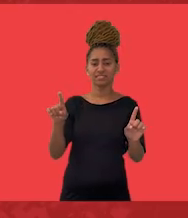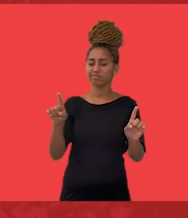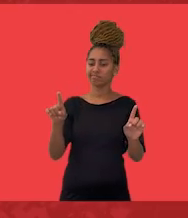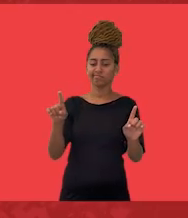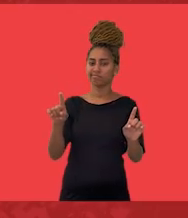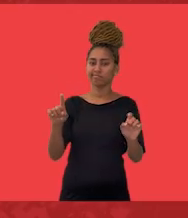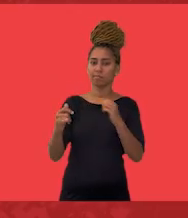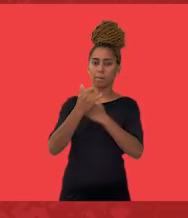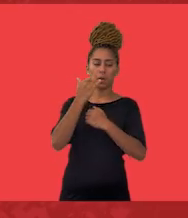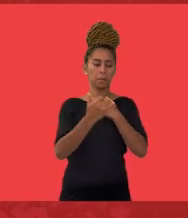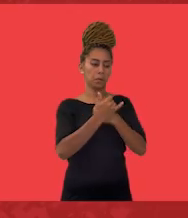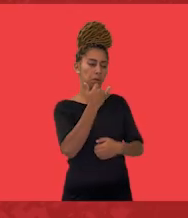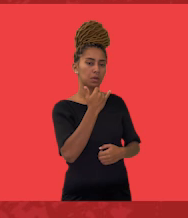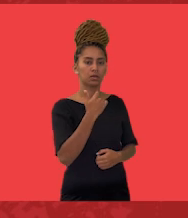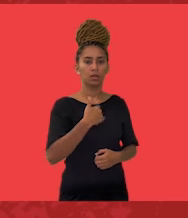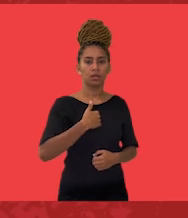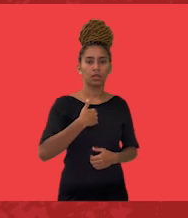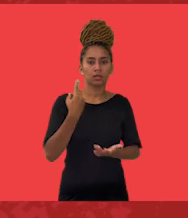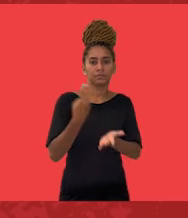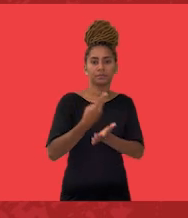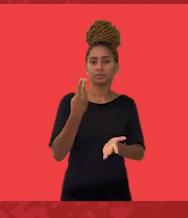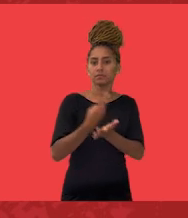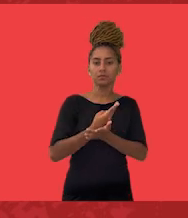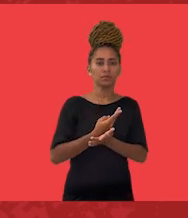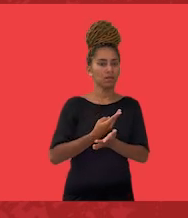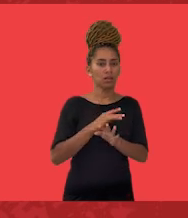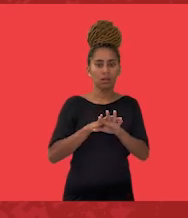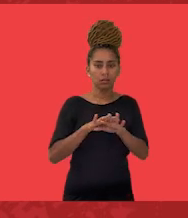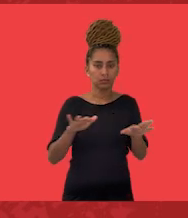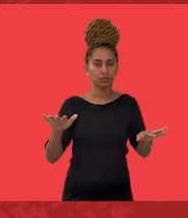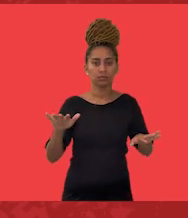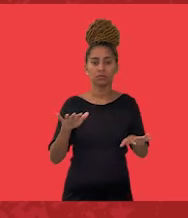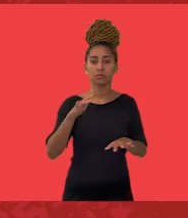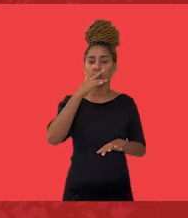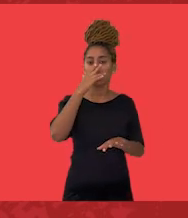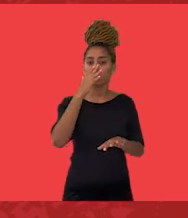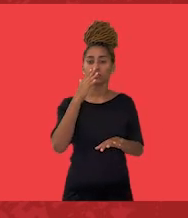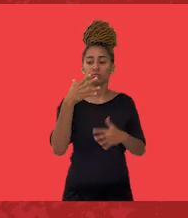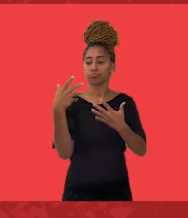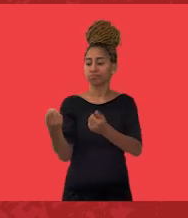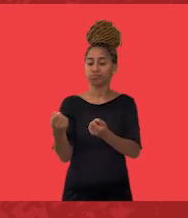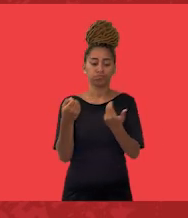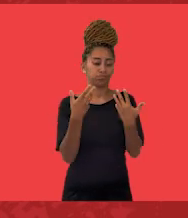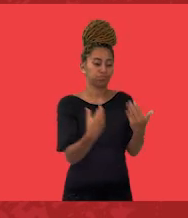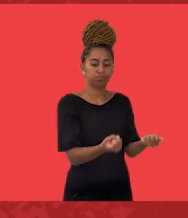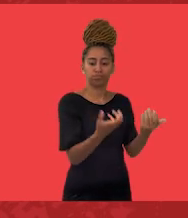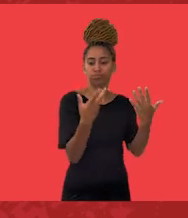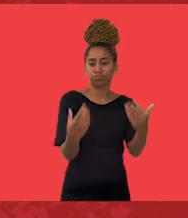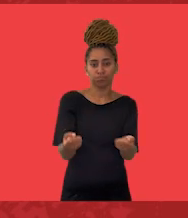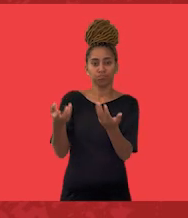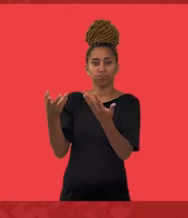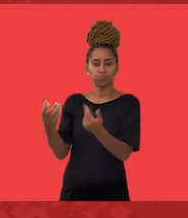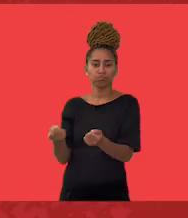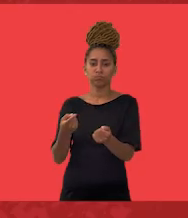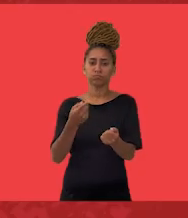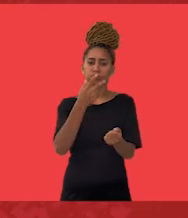Macio, pelo, patas fortes. Cavalgo segura por um doce caminho doce, porque de doce